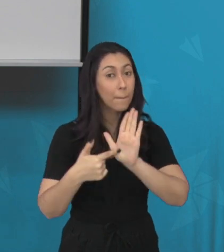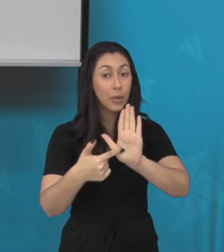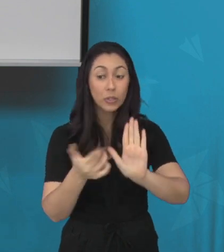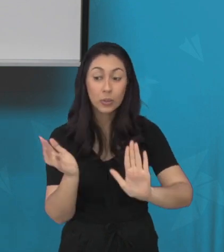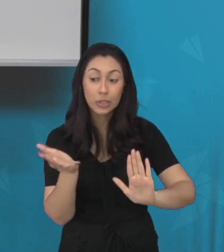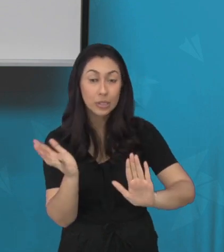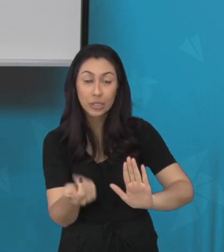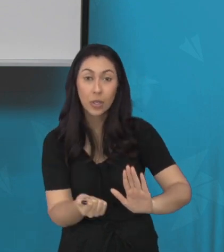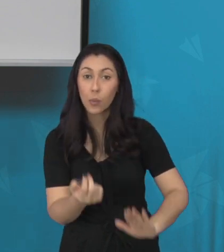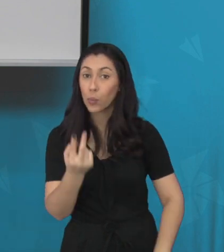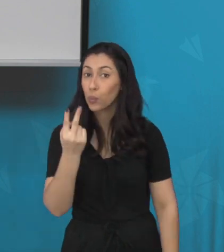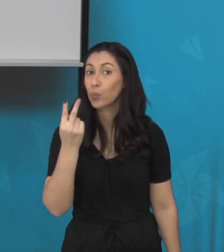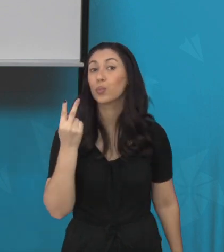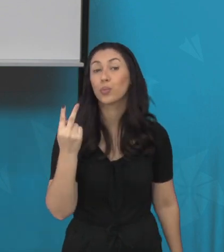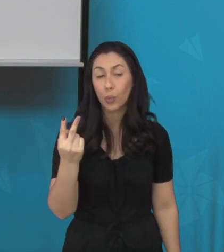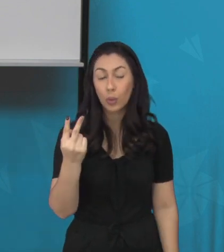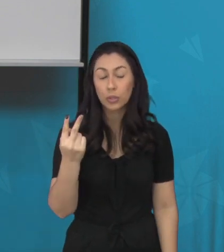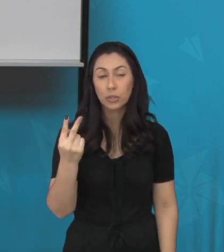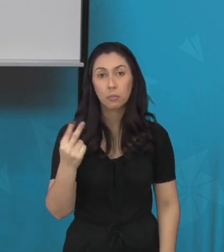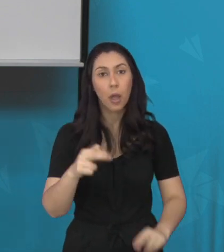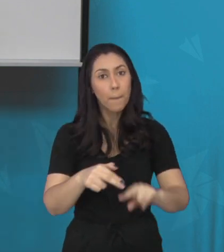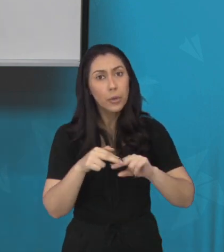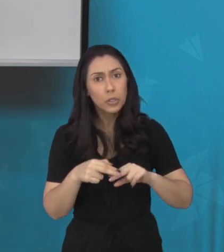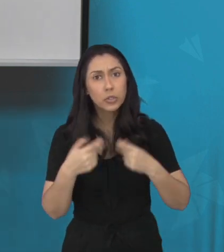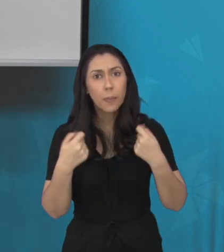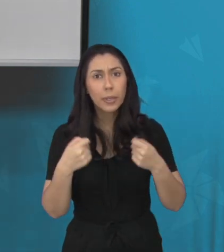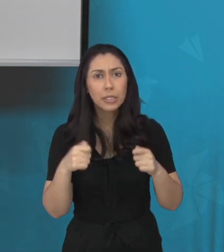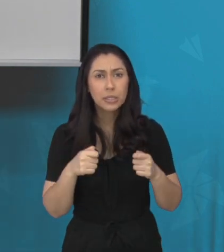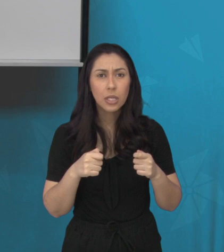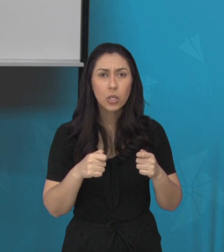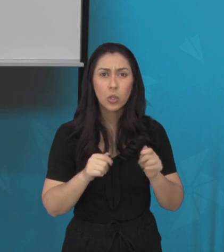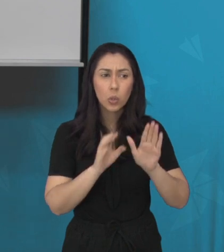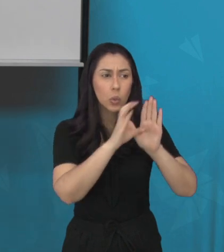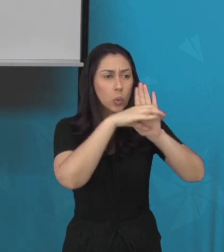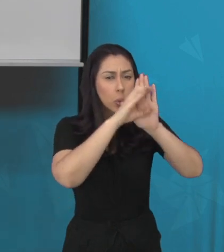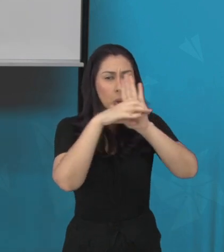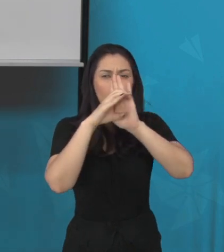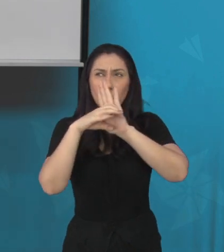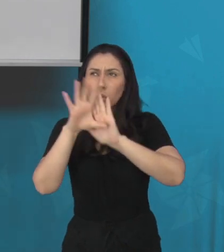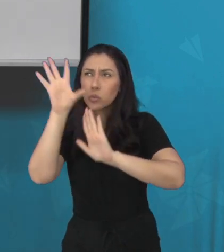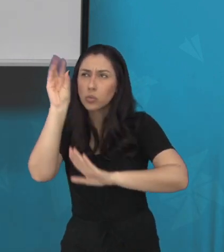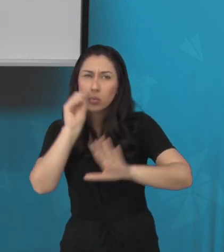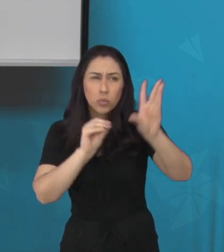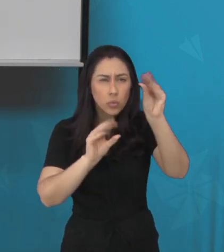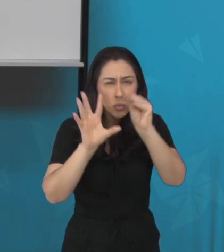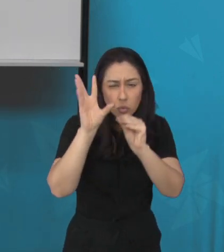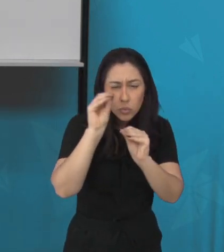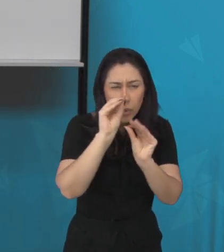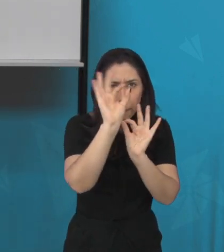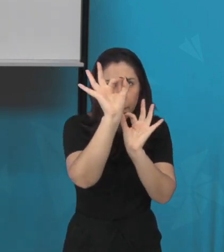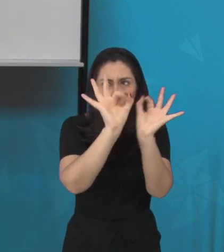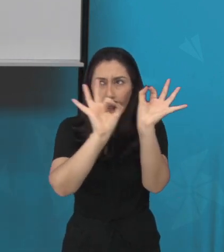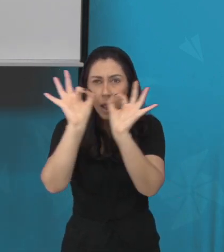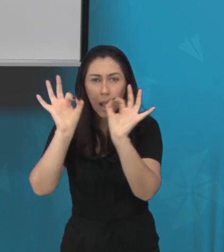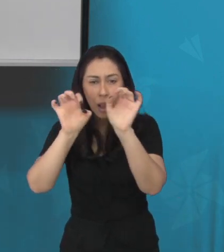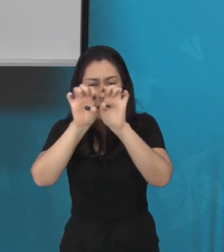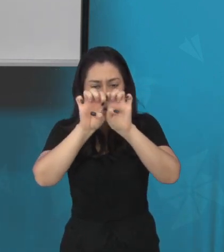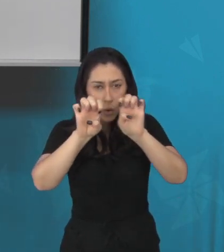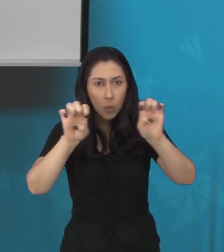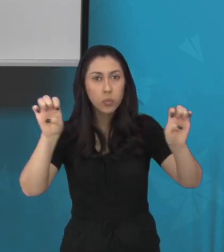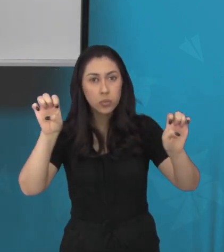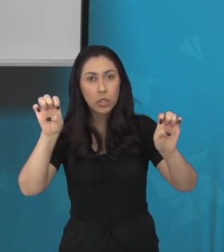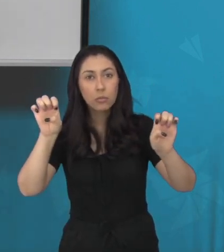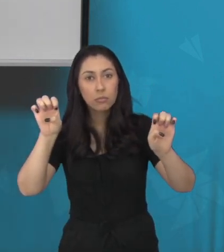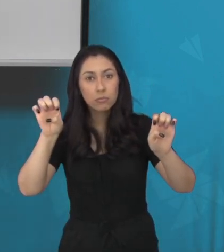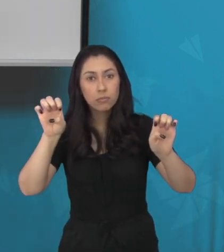metros por segundo ao quadrado. Eu tenho que pegar agora todos esses conceitos e jogar na minha equação matemática, para que eu